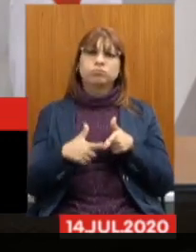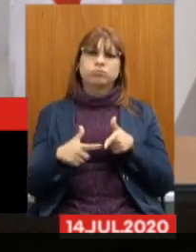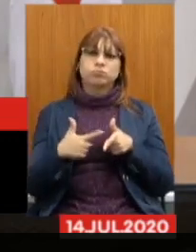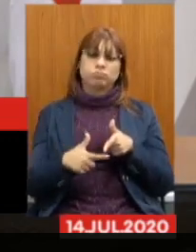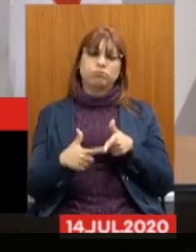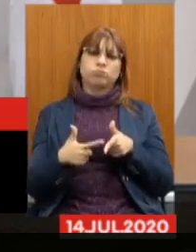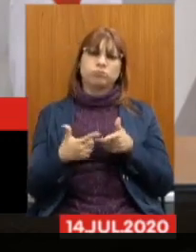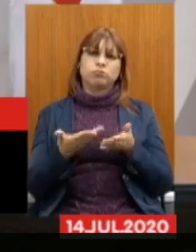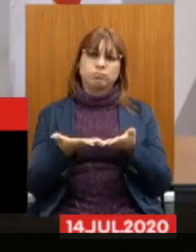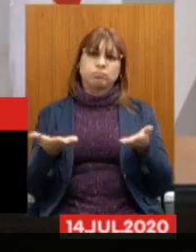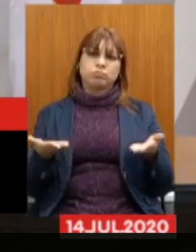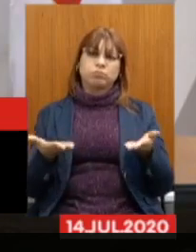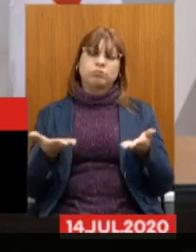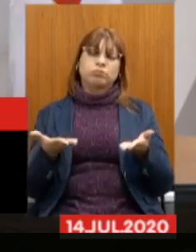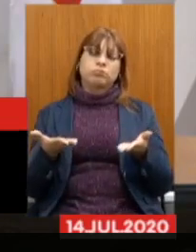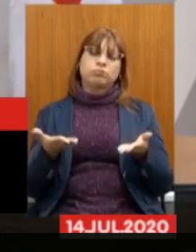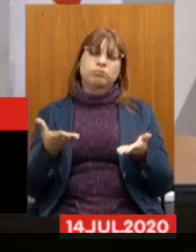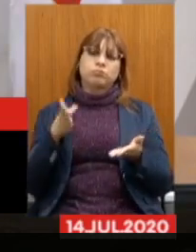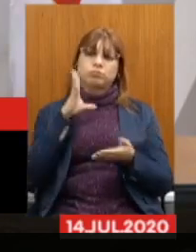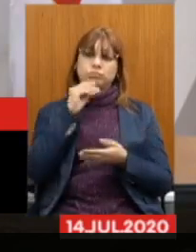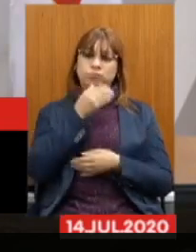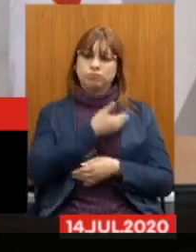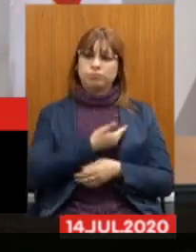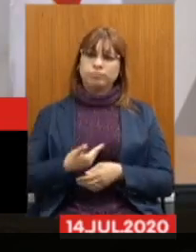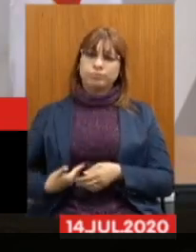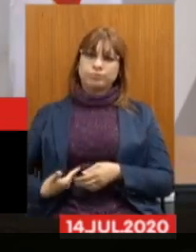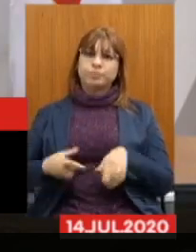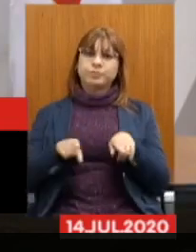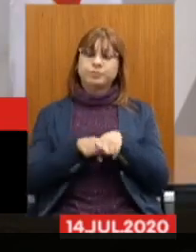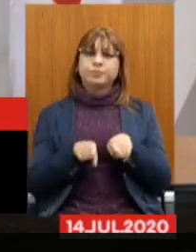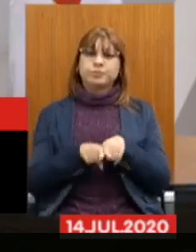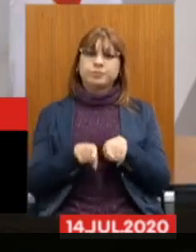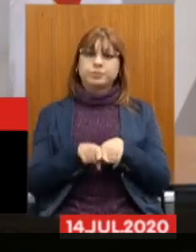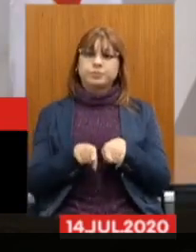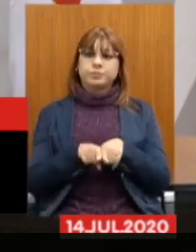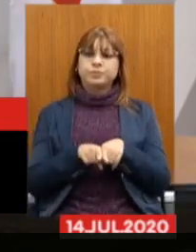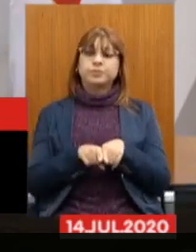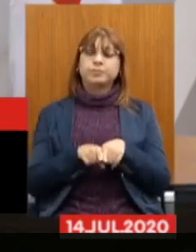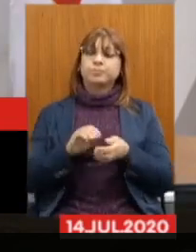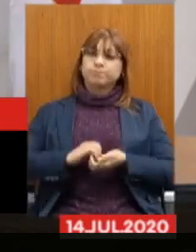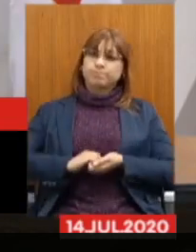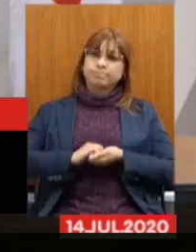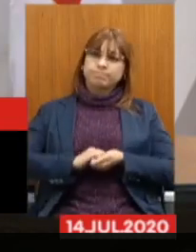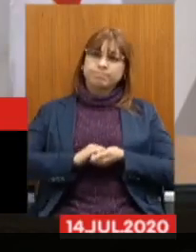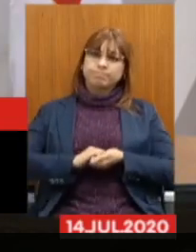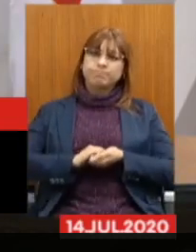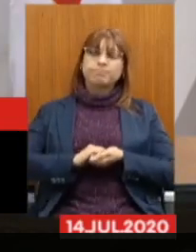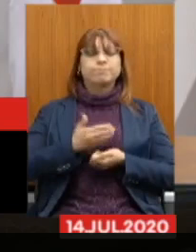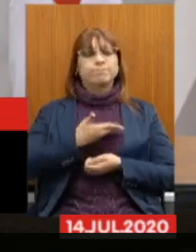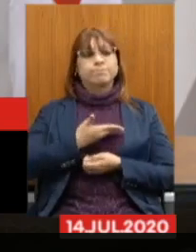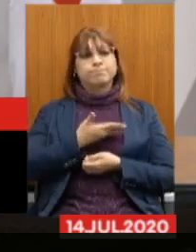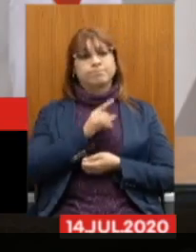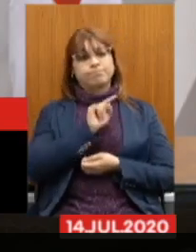servidores públicos. Cumprimento também os nossos colegas representantes sindicais, representantes dos servidores